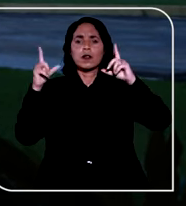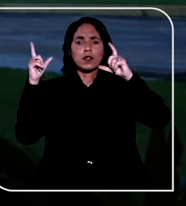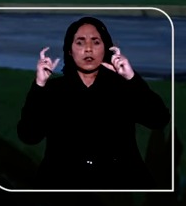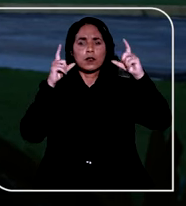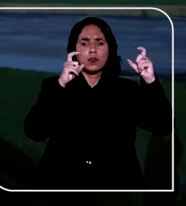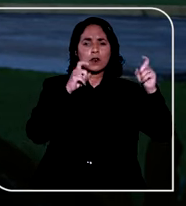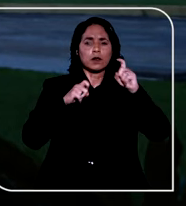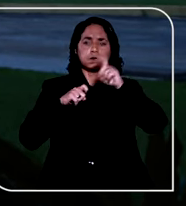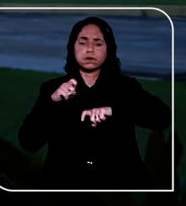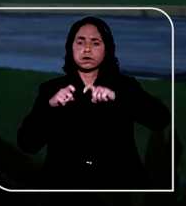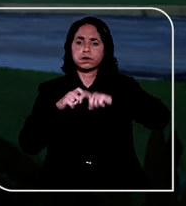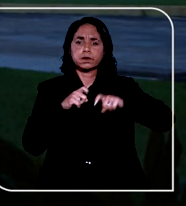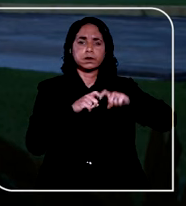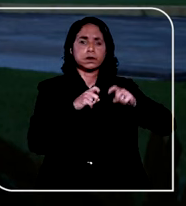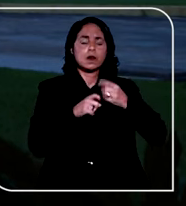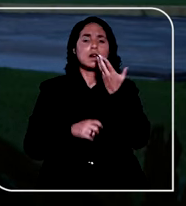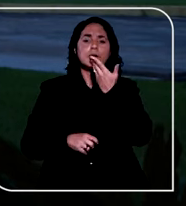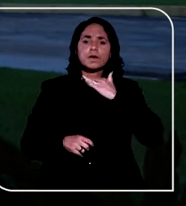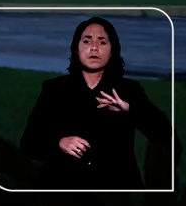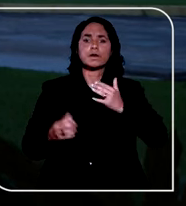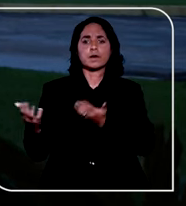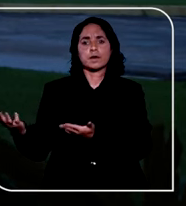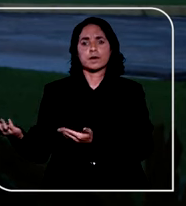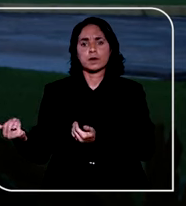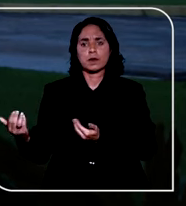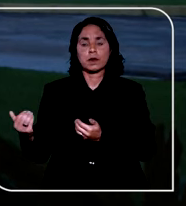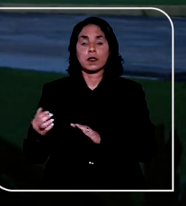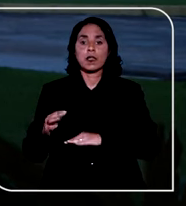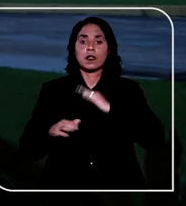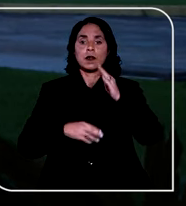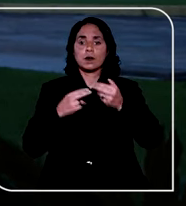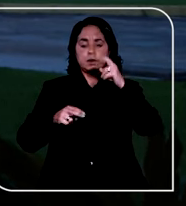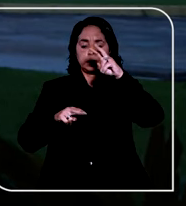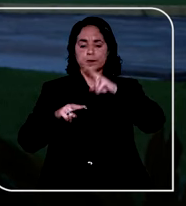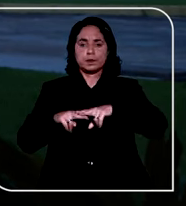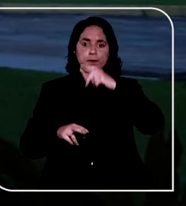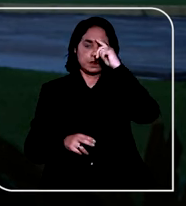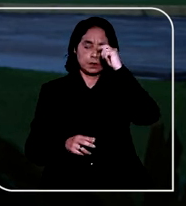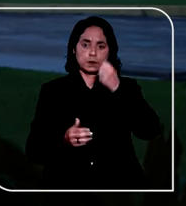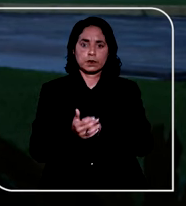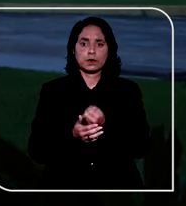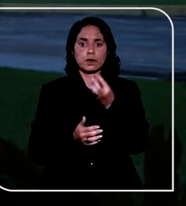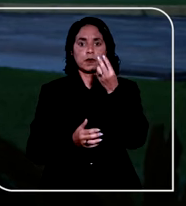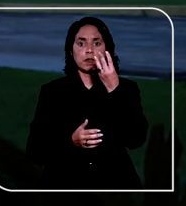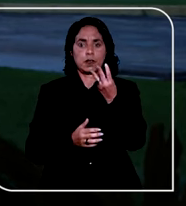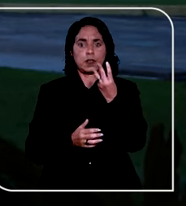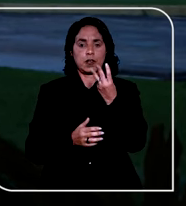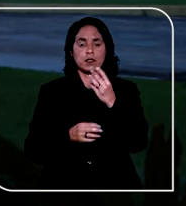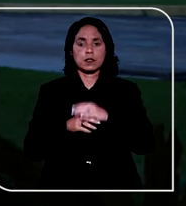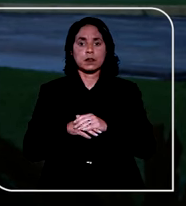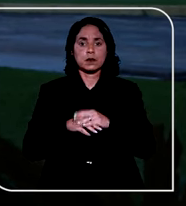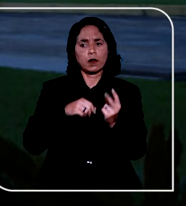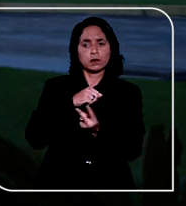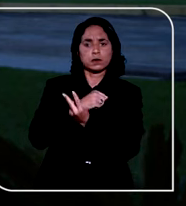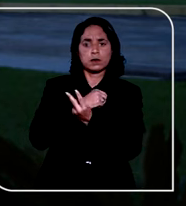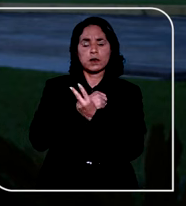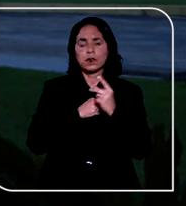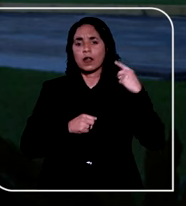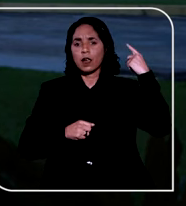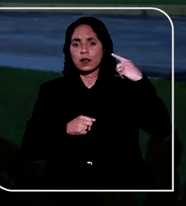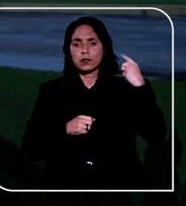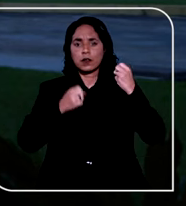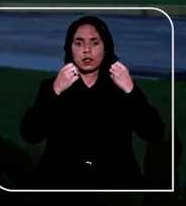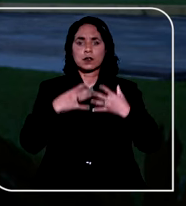cenas de sexo envolvendo crianças e adolescentes por isso ele foi condenado a 3 anos de prisão a defesa argumentou que se a polícia